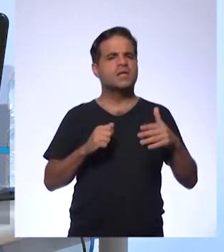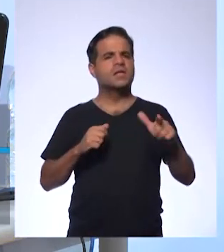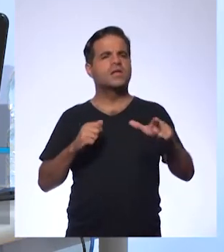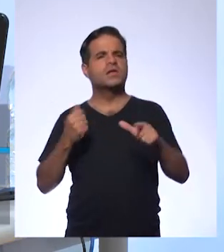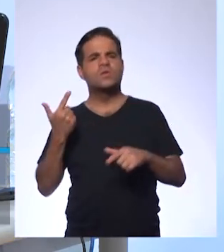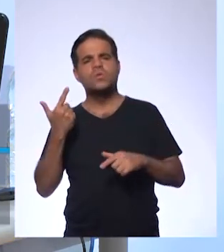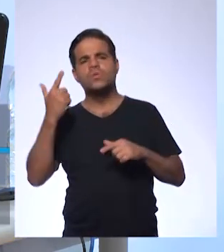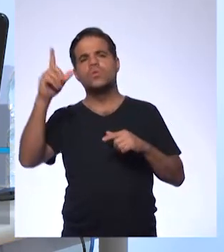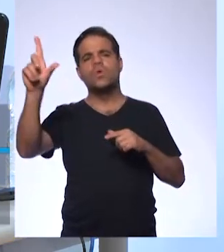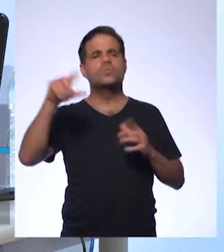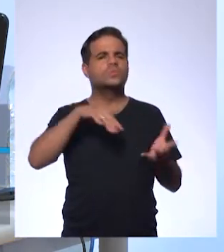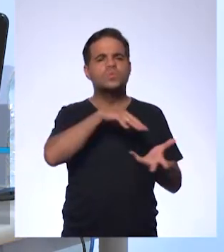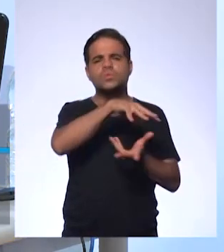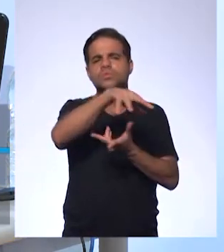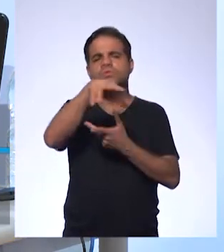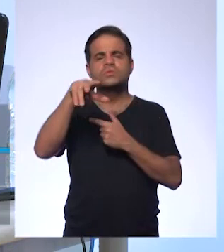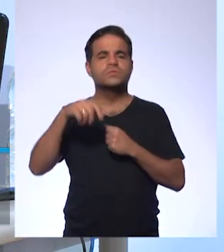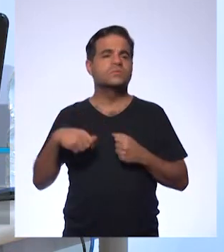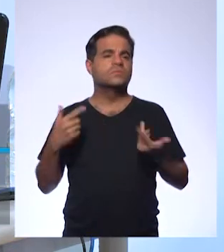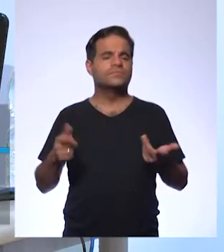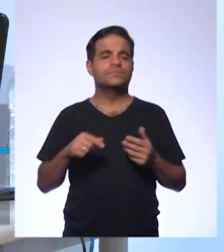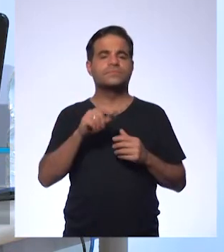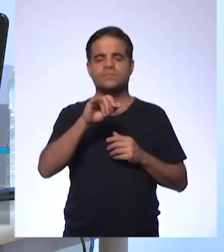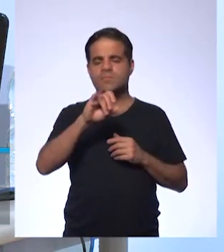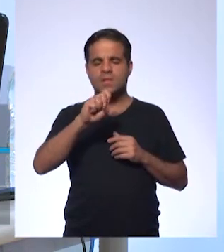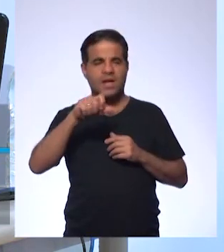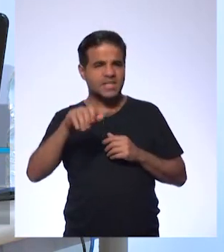de outro universo, disse a Isa